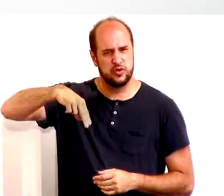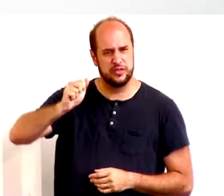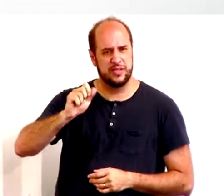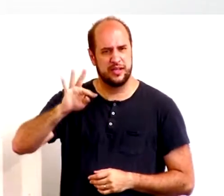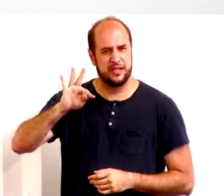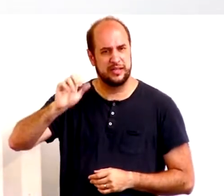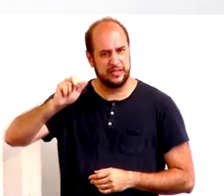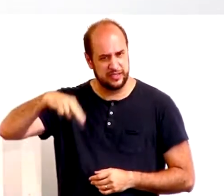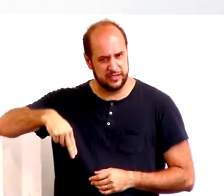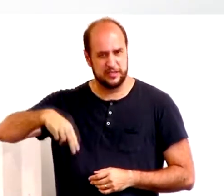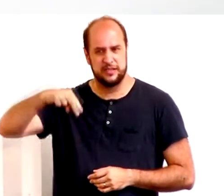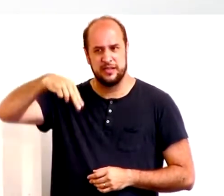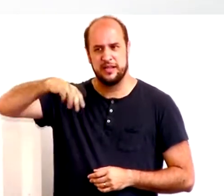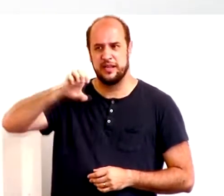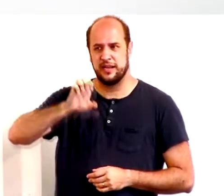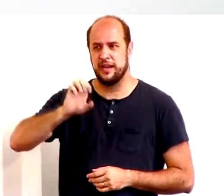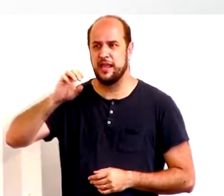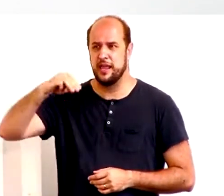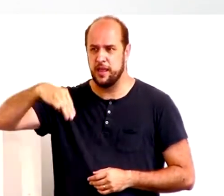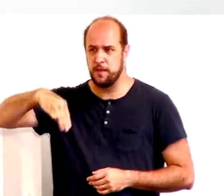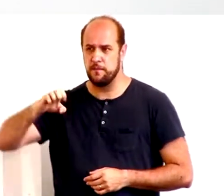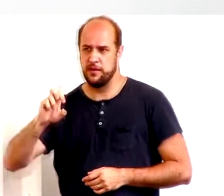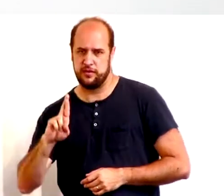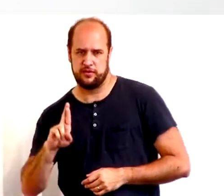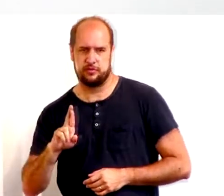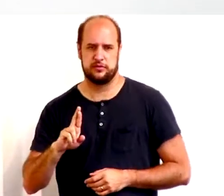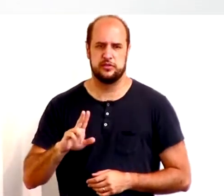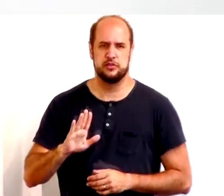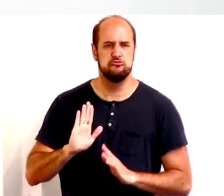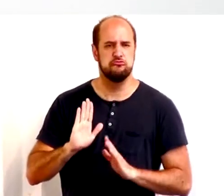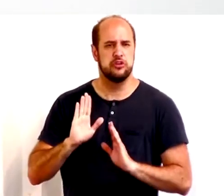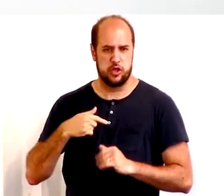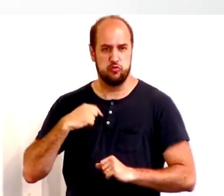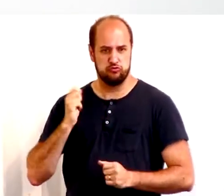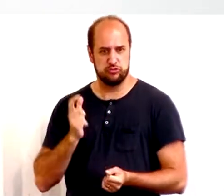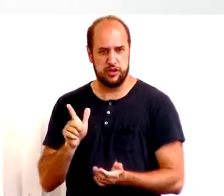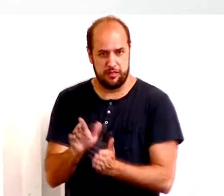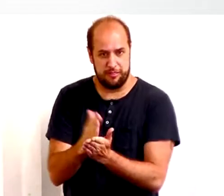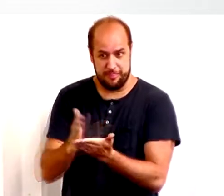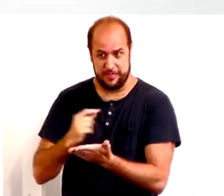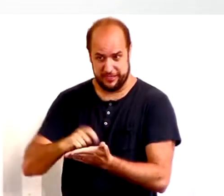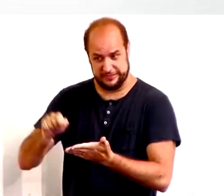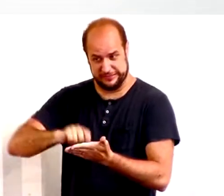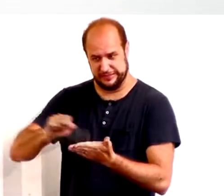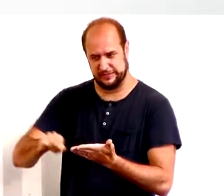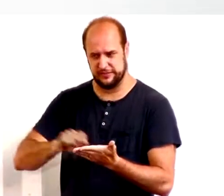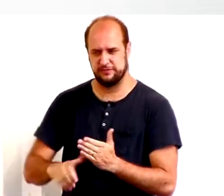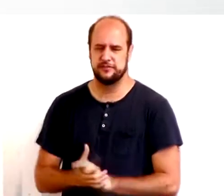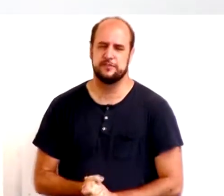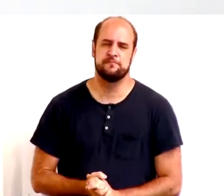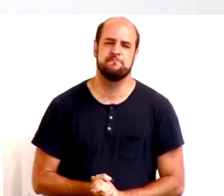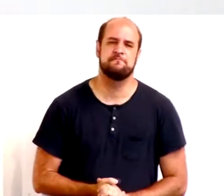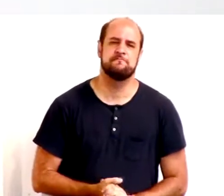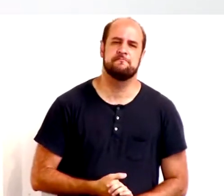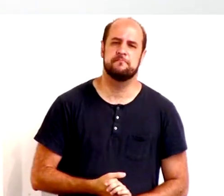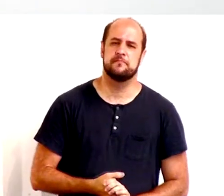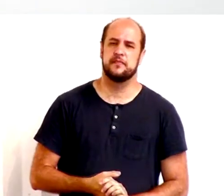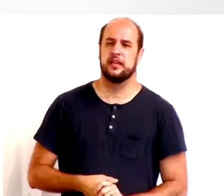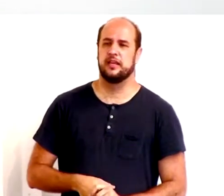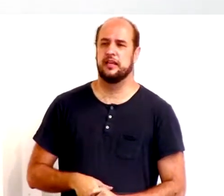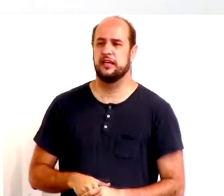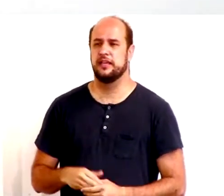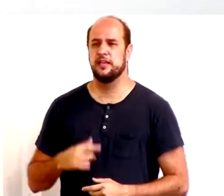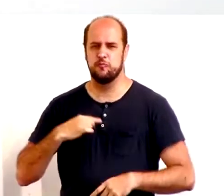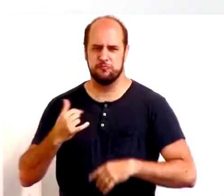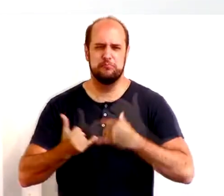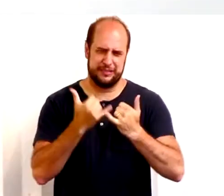Esse livro já está esgotado, vendeu todo, agora vai ter uma segunda publicação em breve. E eu brinco com os